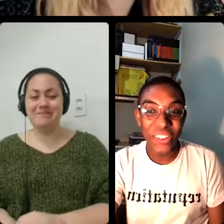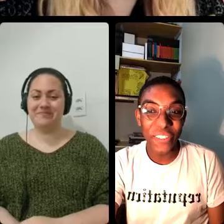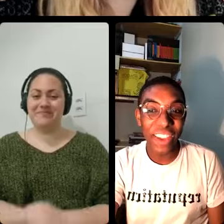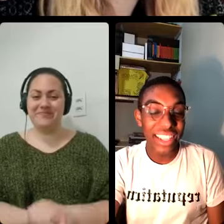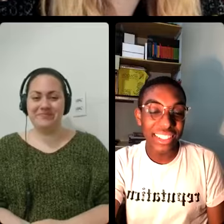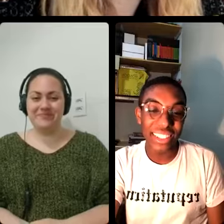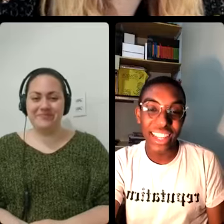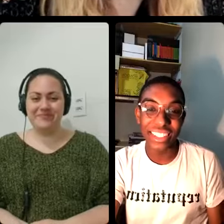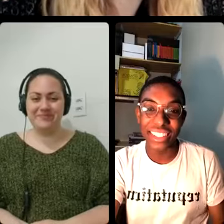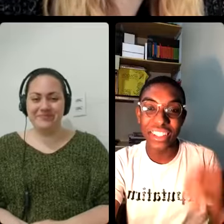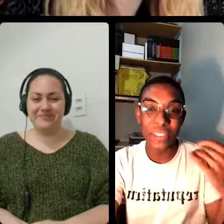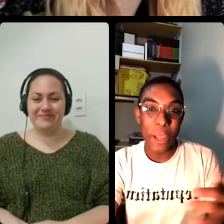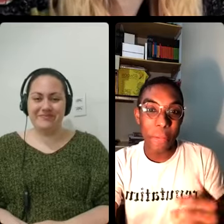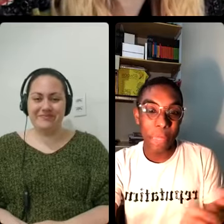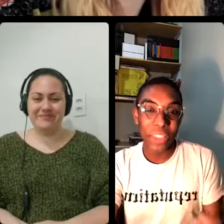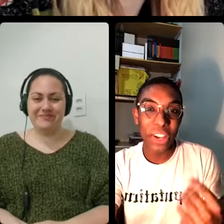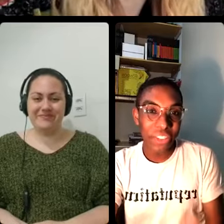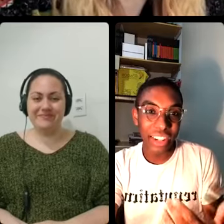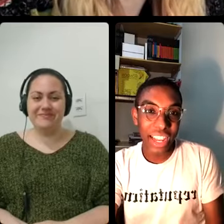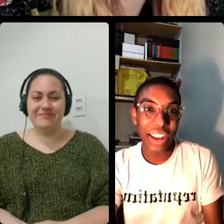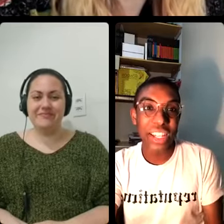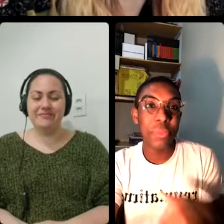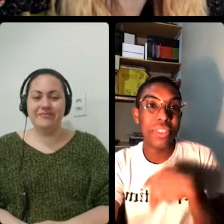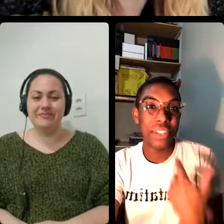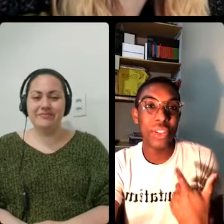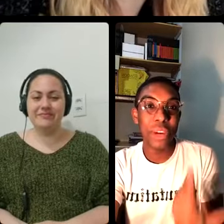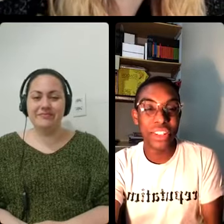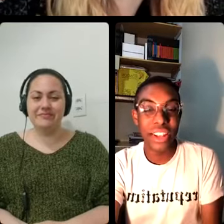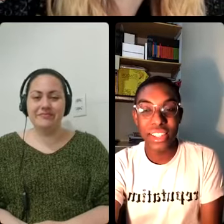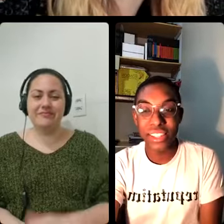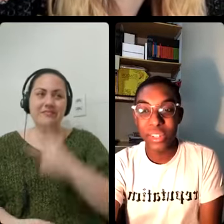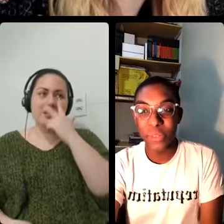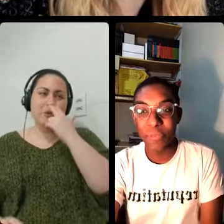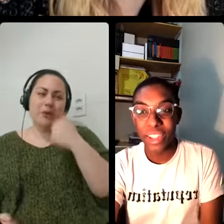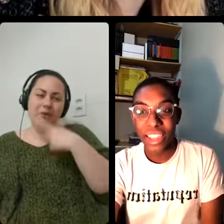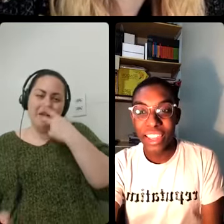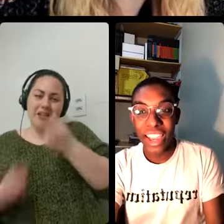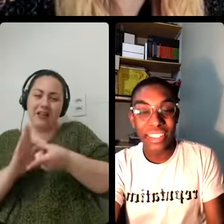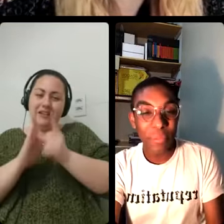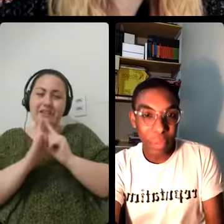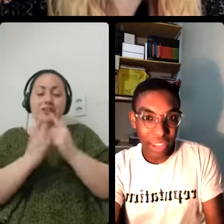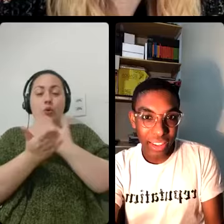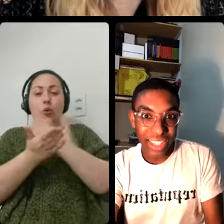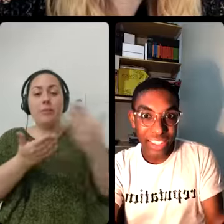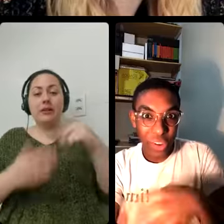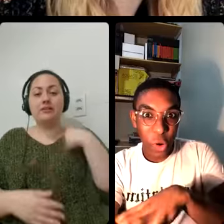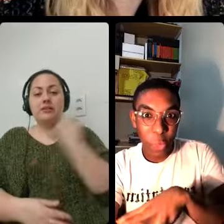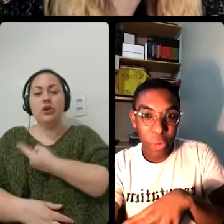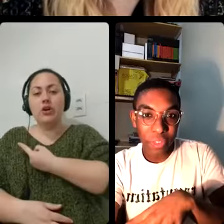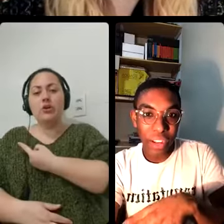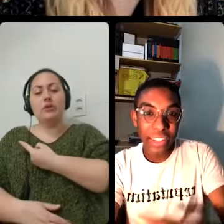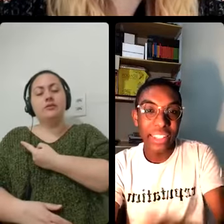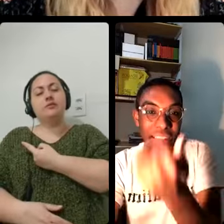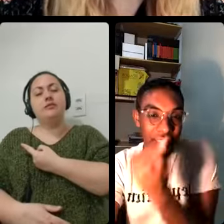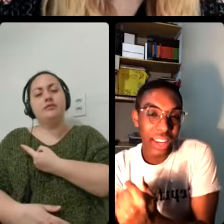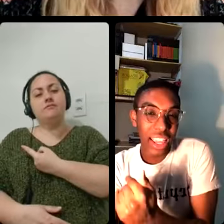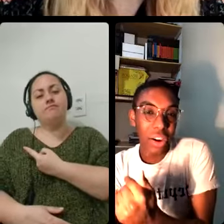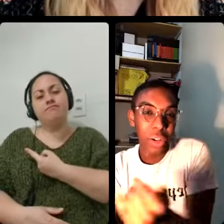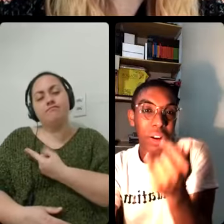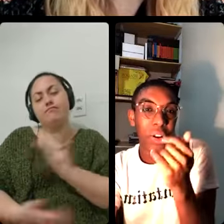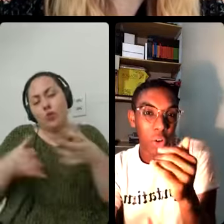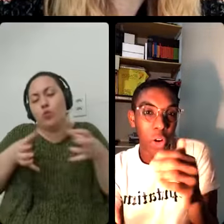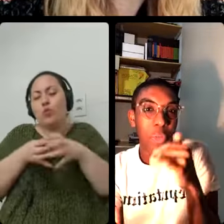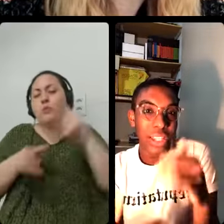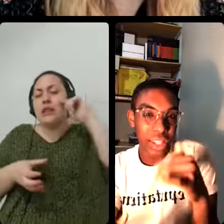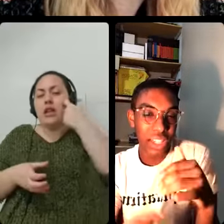gente começa, né, assim, nem eu falei, né, nesse processo de marginalização. E aí também, assim como ali antes da Lei